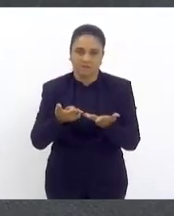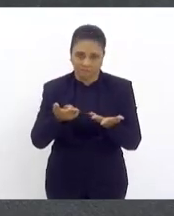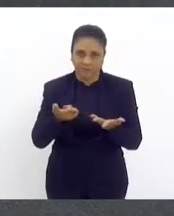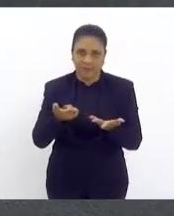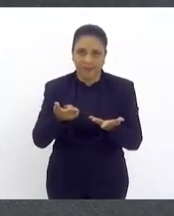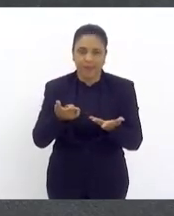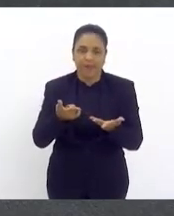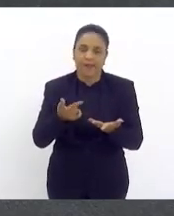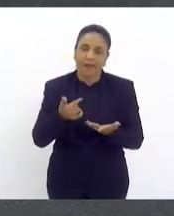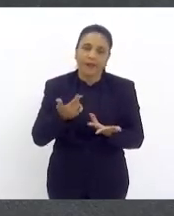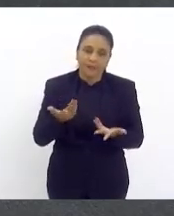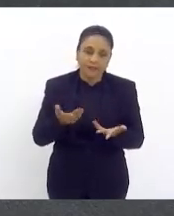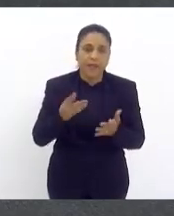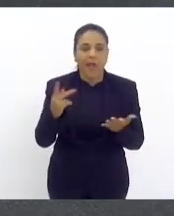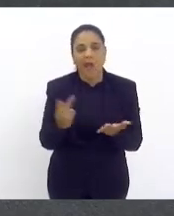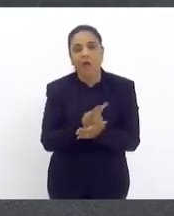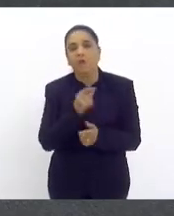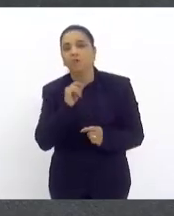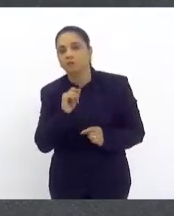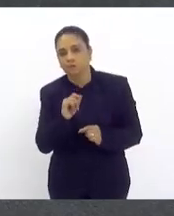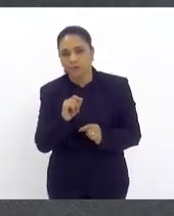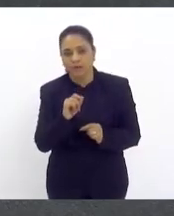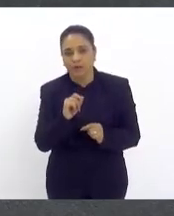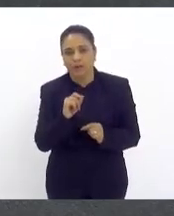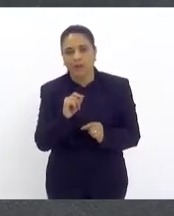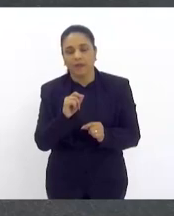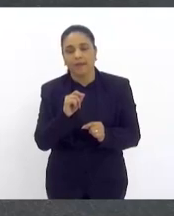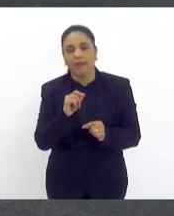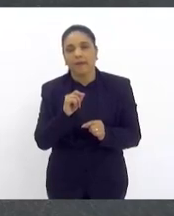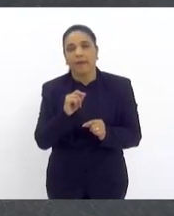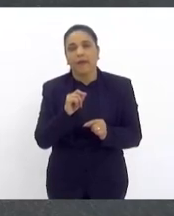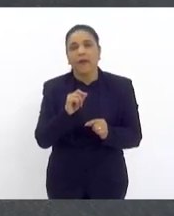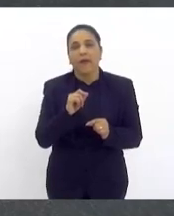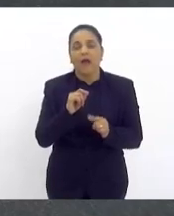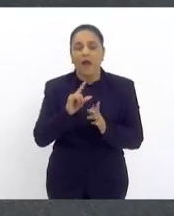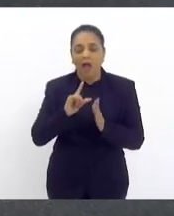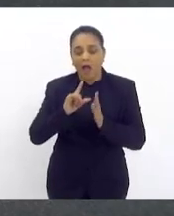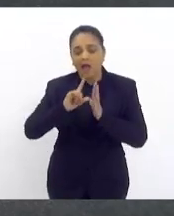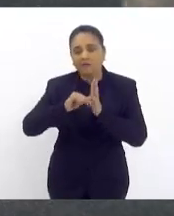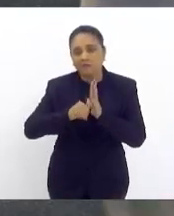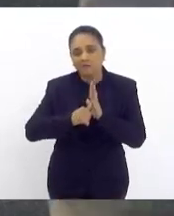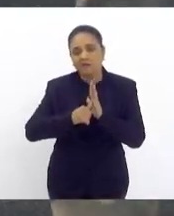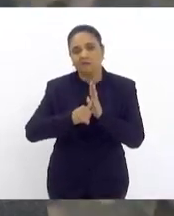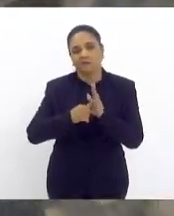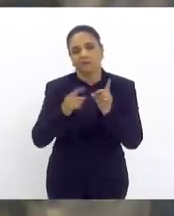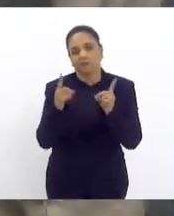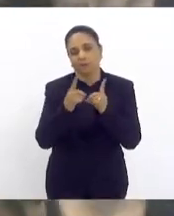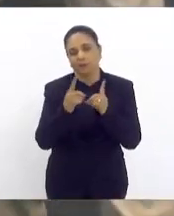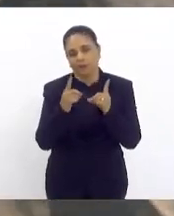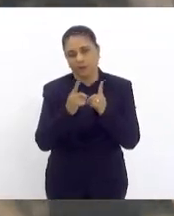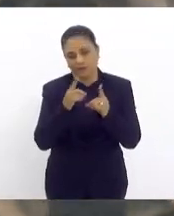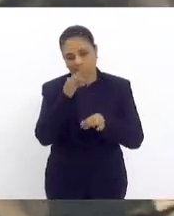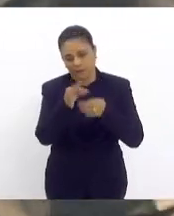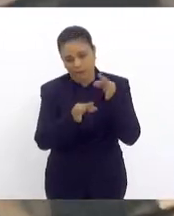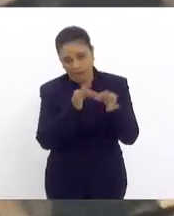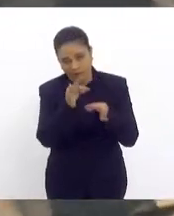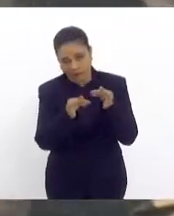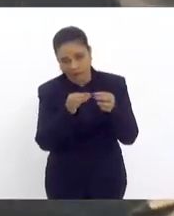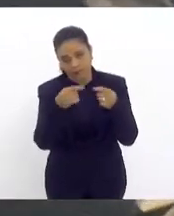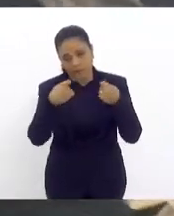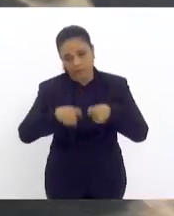acaba inviabilizando e atrasando o atendimento necessário